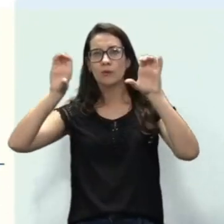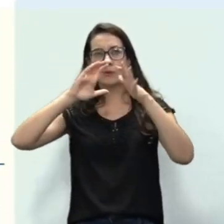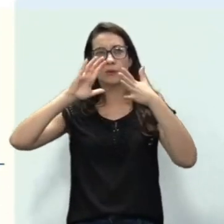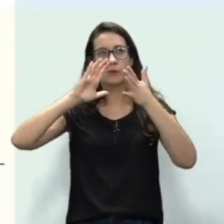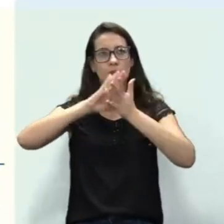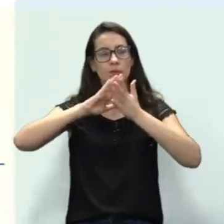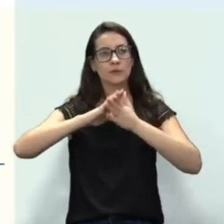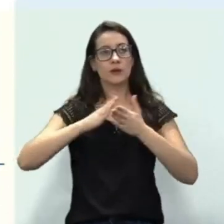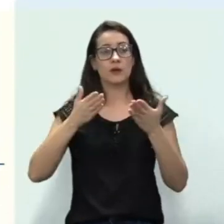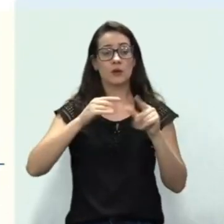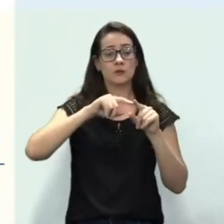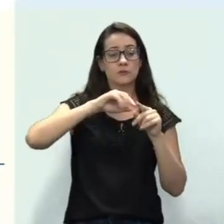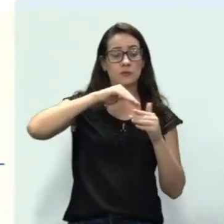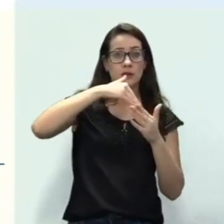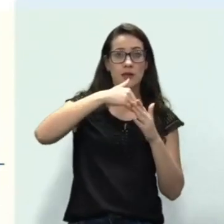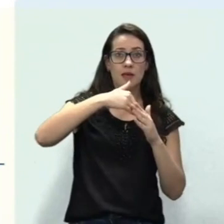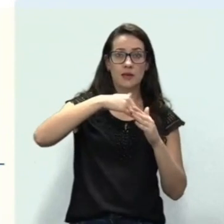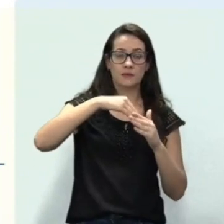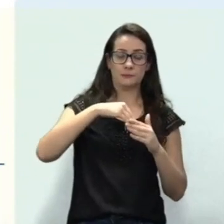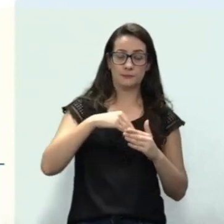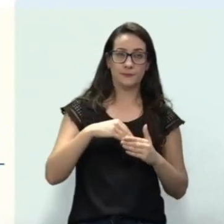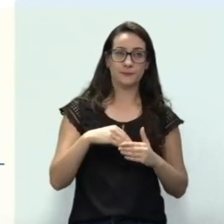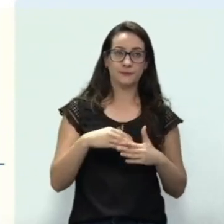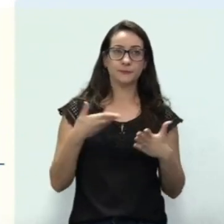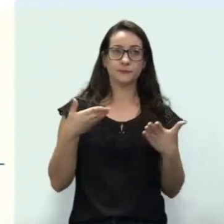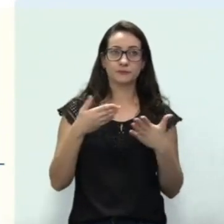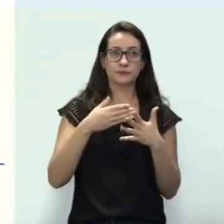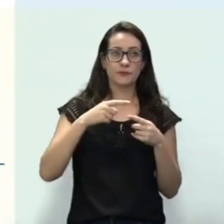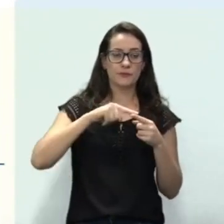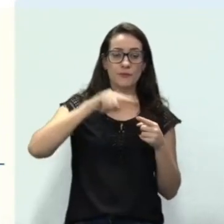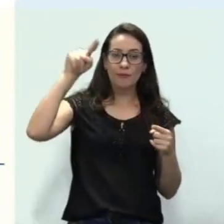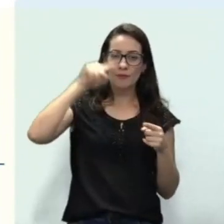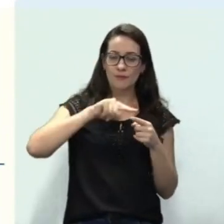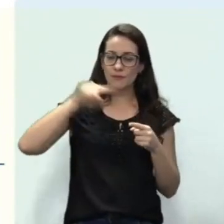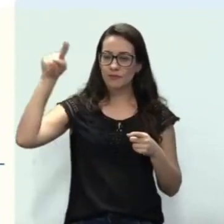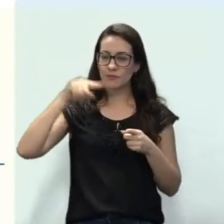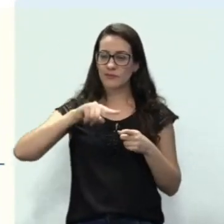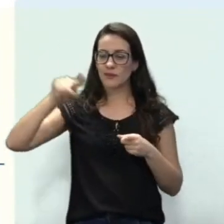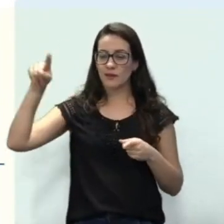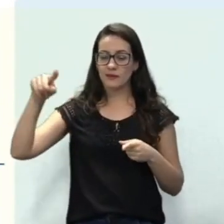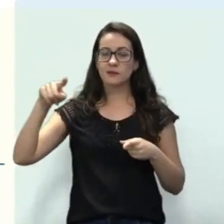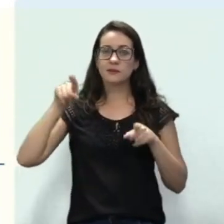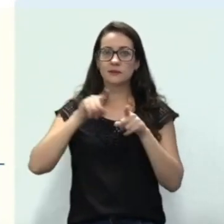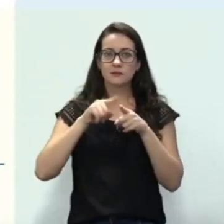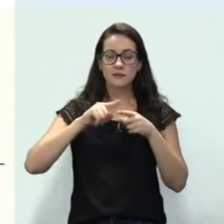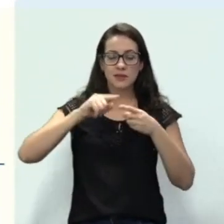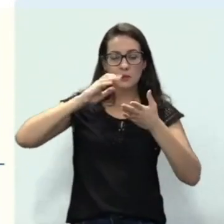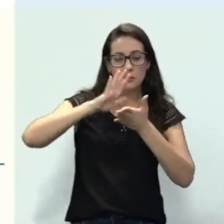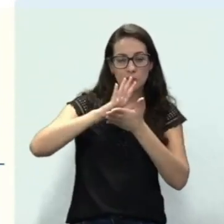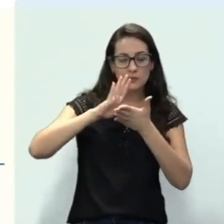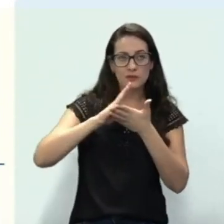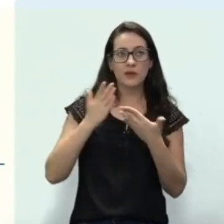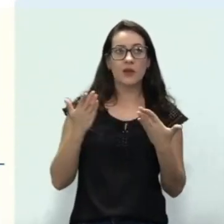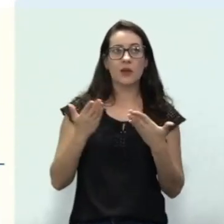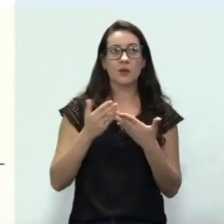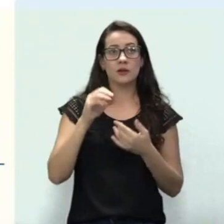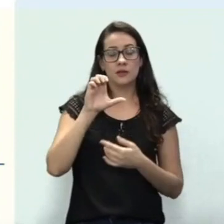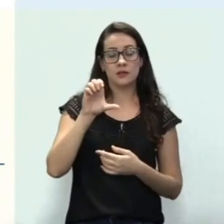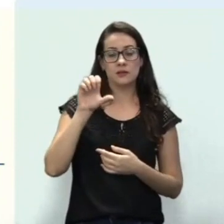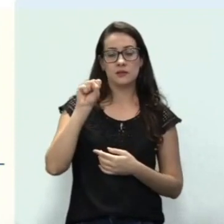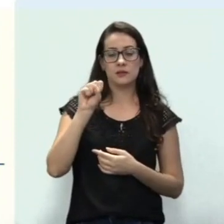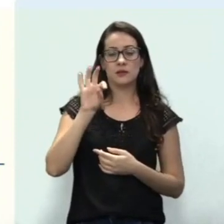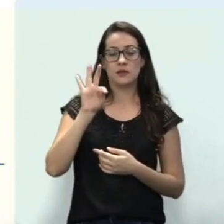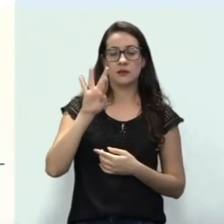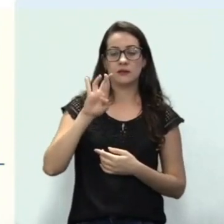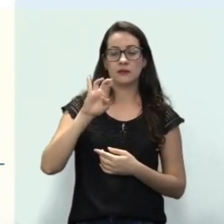também está comprimido. Onde a gente coloca os nossos estribos, a gente tem tração. E na